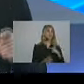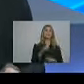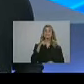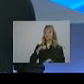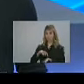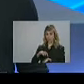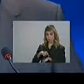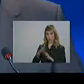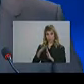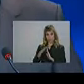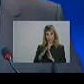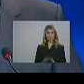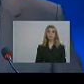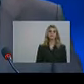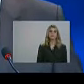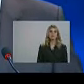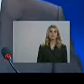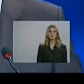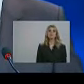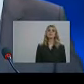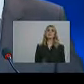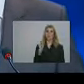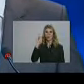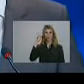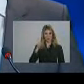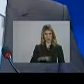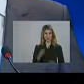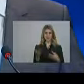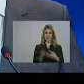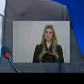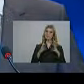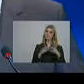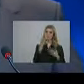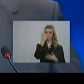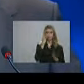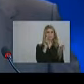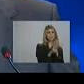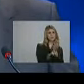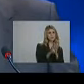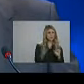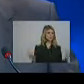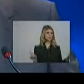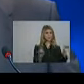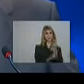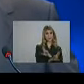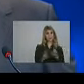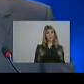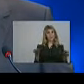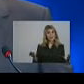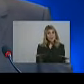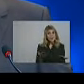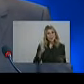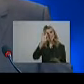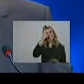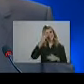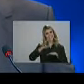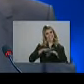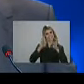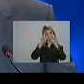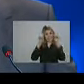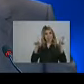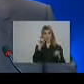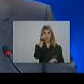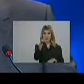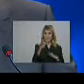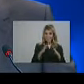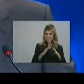candidato. Com o nosso dinheiro. Neste último bloco, novamente, os candidatos perguntam entre si. Mas, desta vez, quem decidiu o tema das perguntas foi